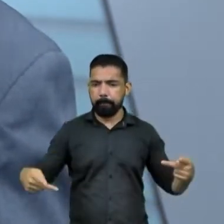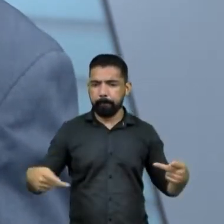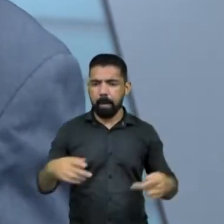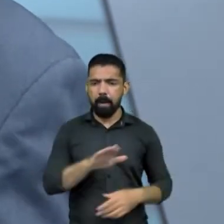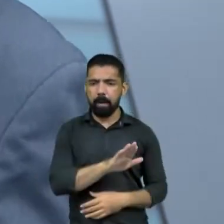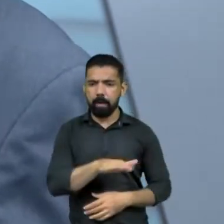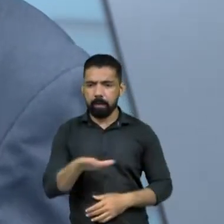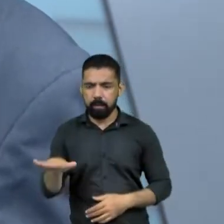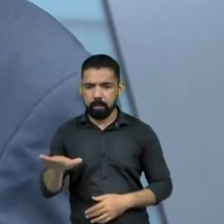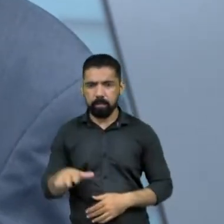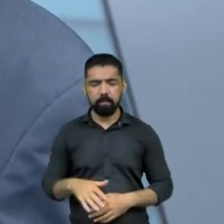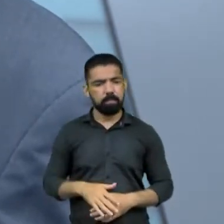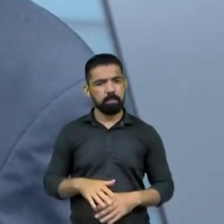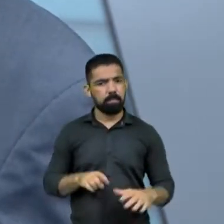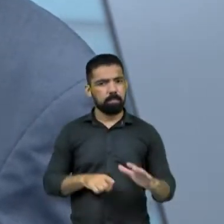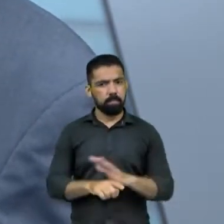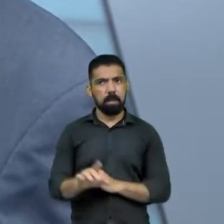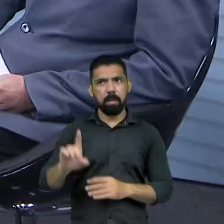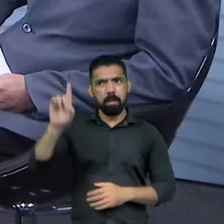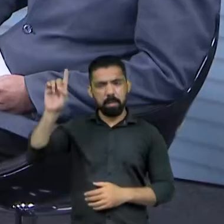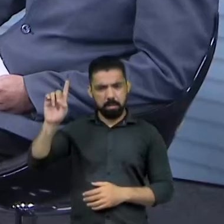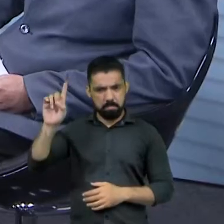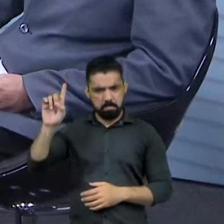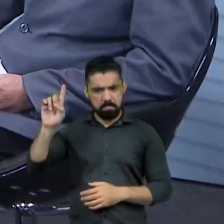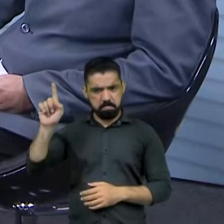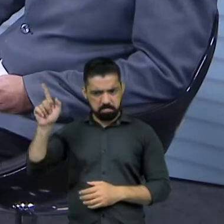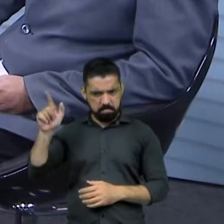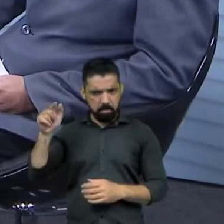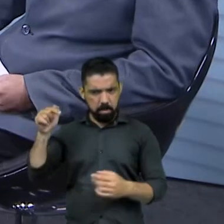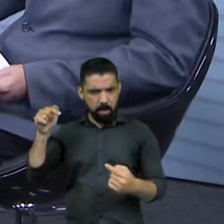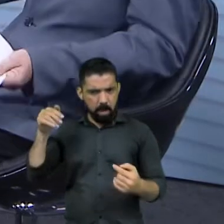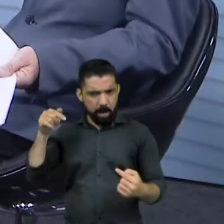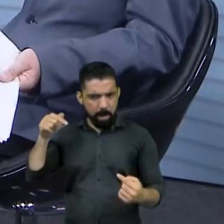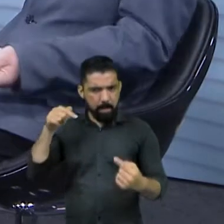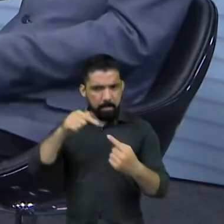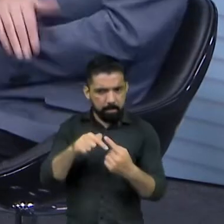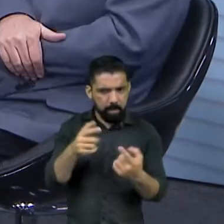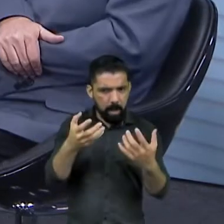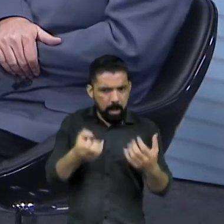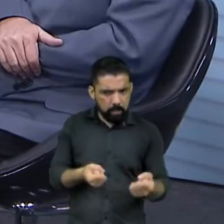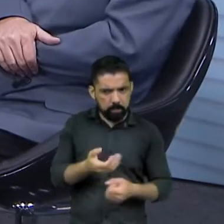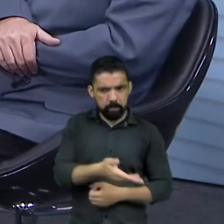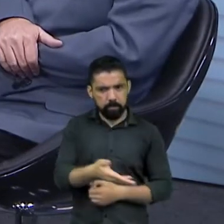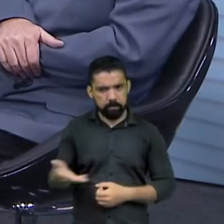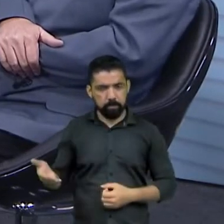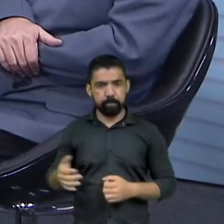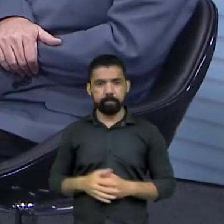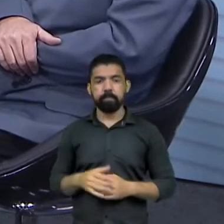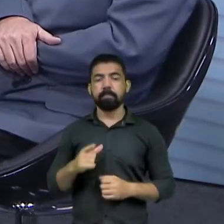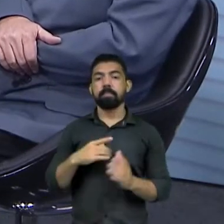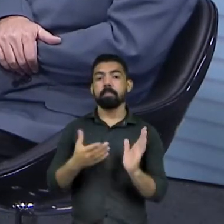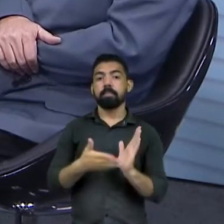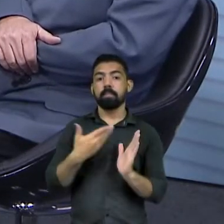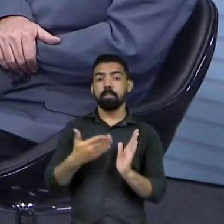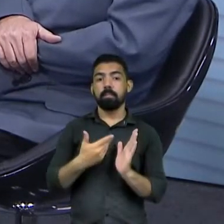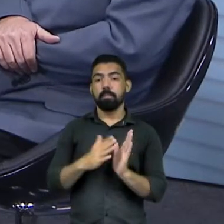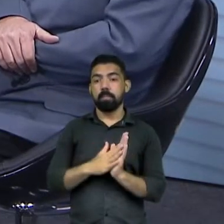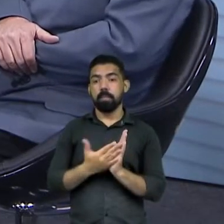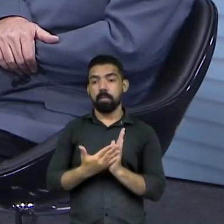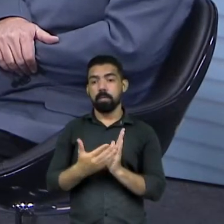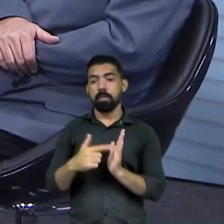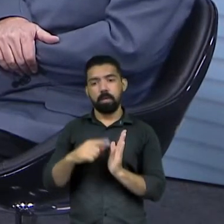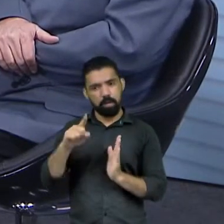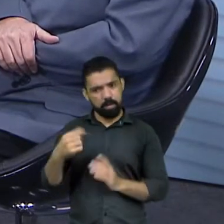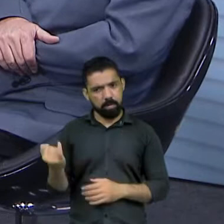diz que Deus tem a ver com aquelas escolhas que foram feitas ali tem um tem um versículo na na na na que isso é